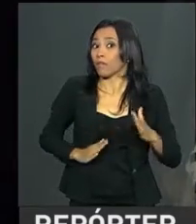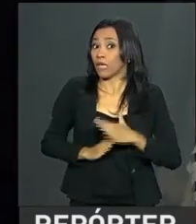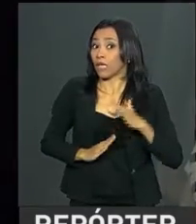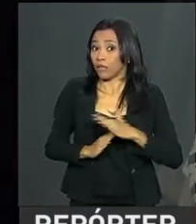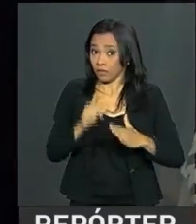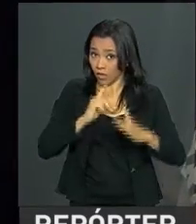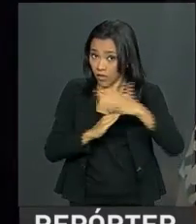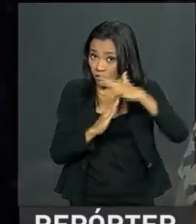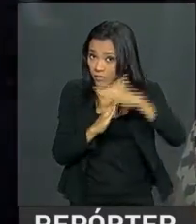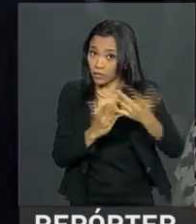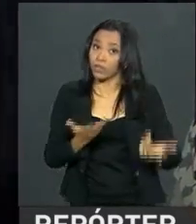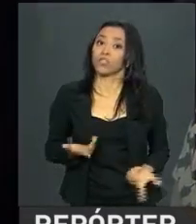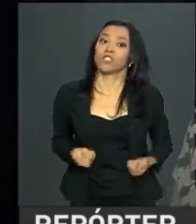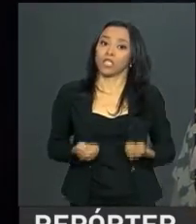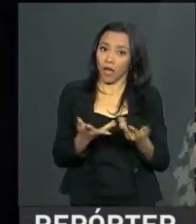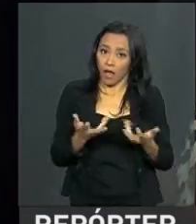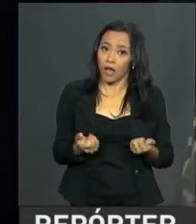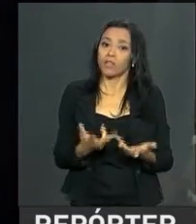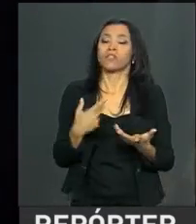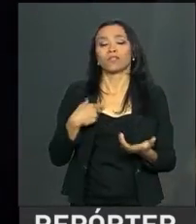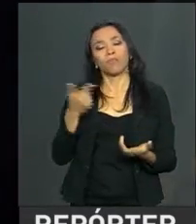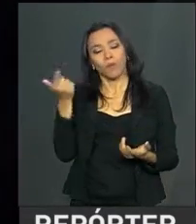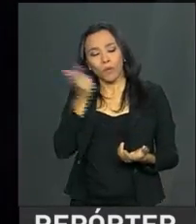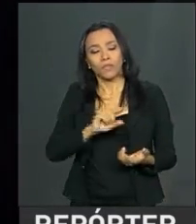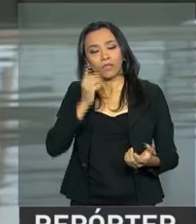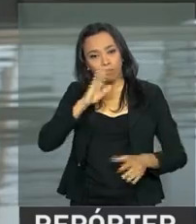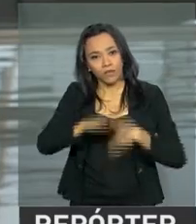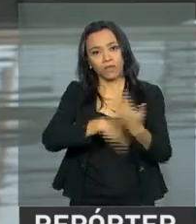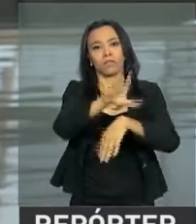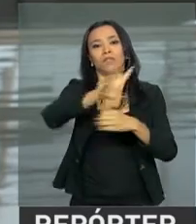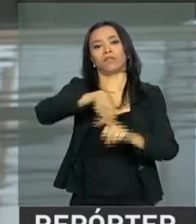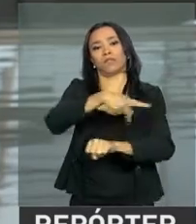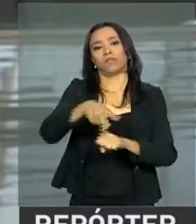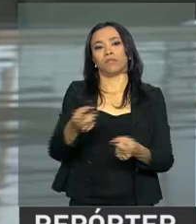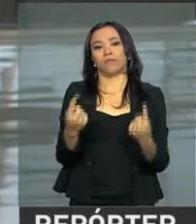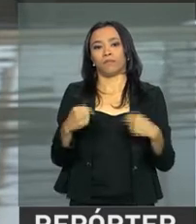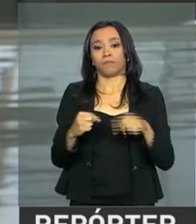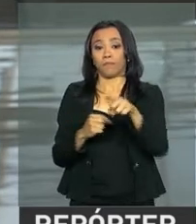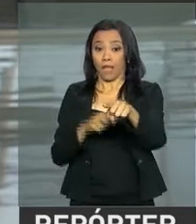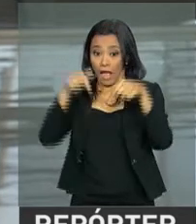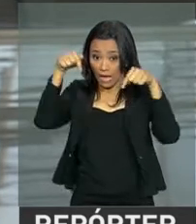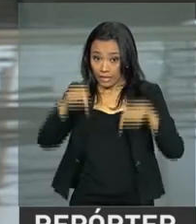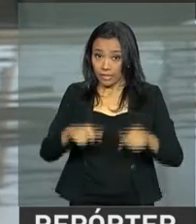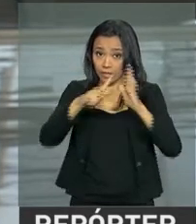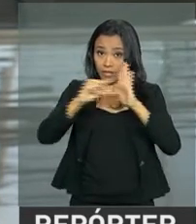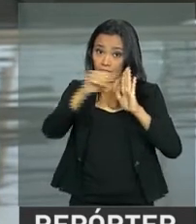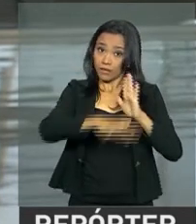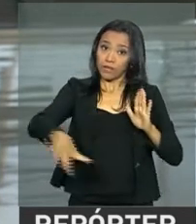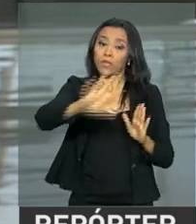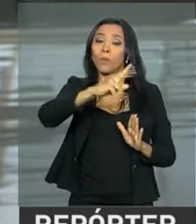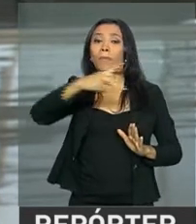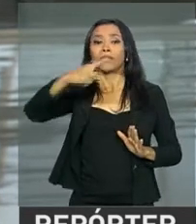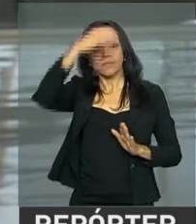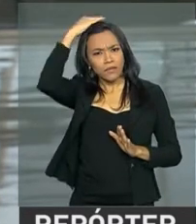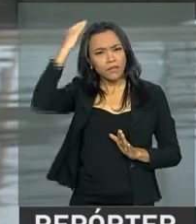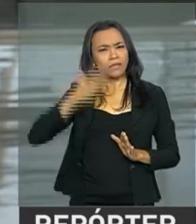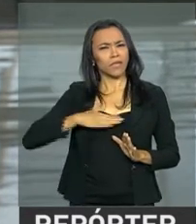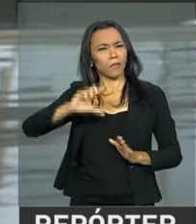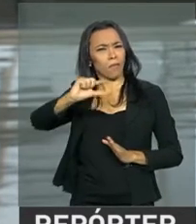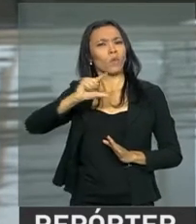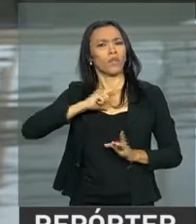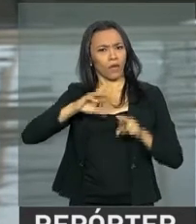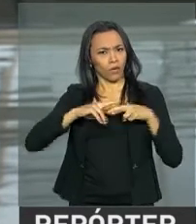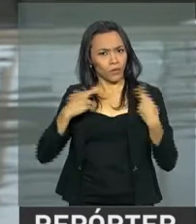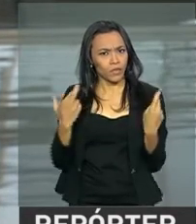PEC permite que o país volte ao gráfico do crescimento. E aqui no Palácio do Planalto, o presidente Michel Temer tem reunião daqui a pouco,